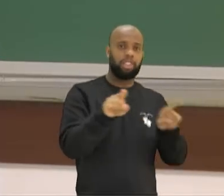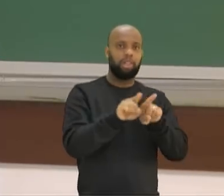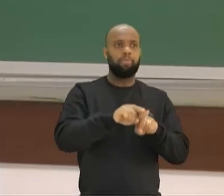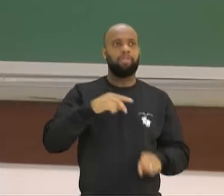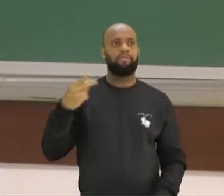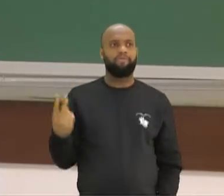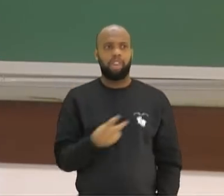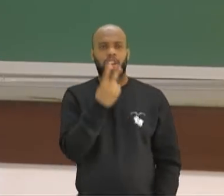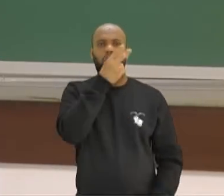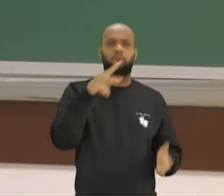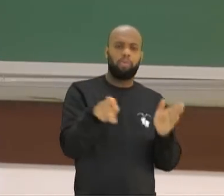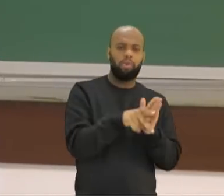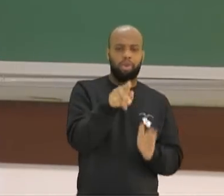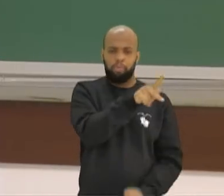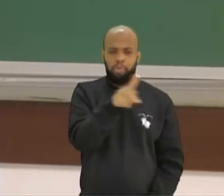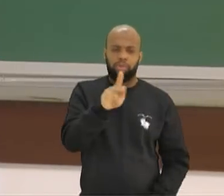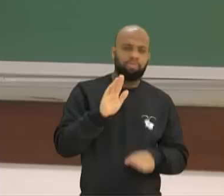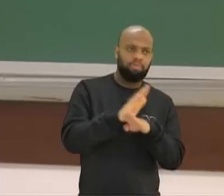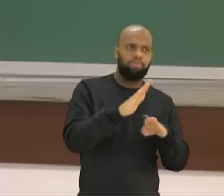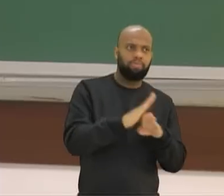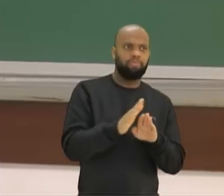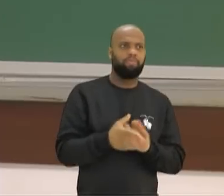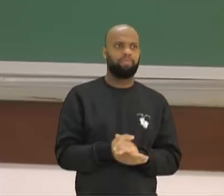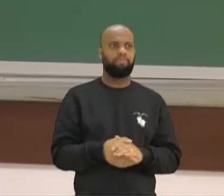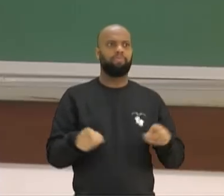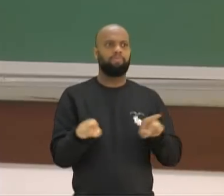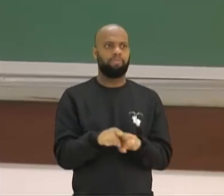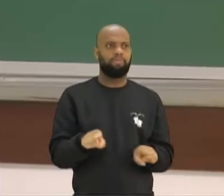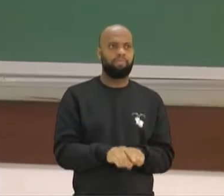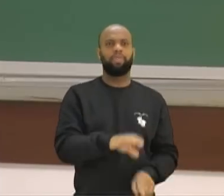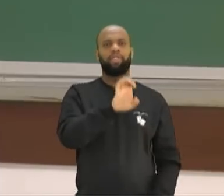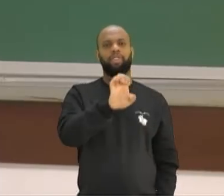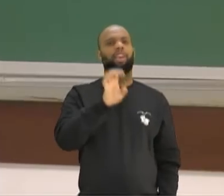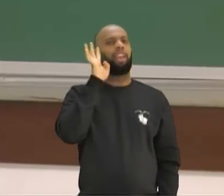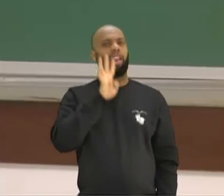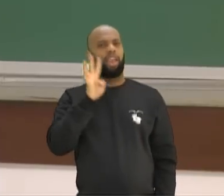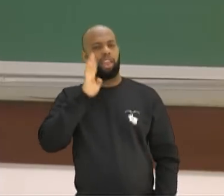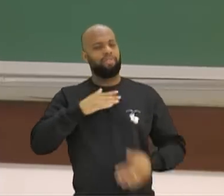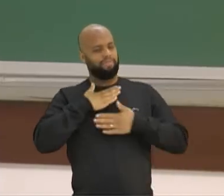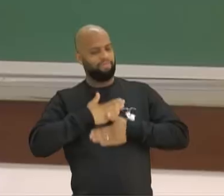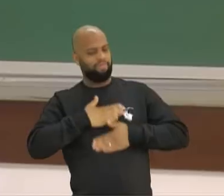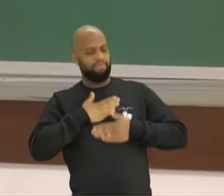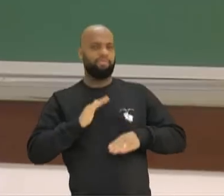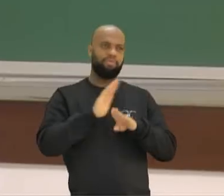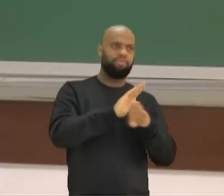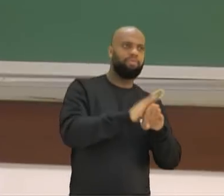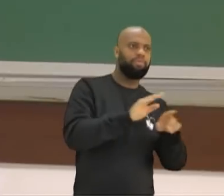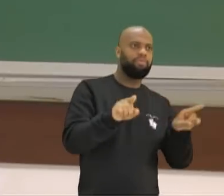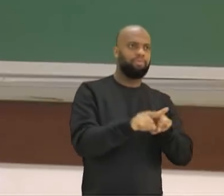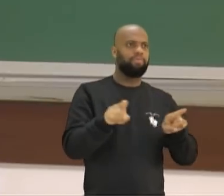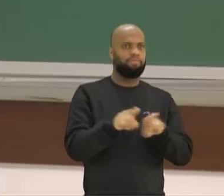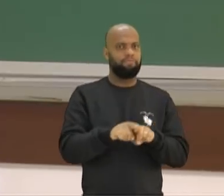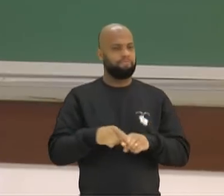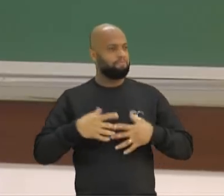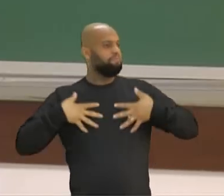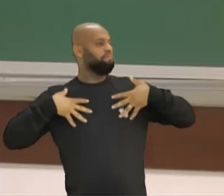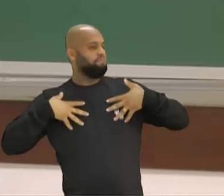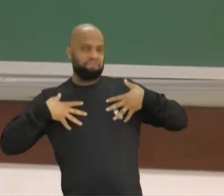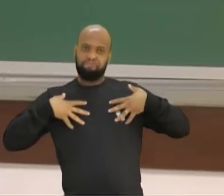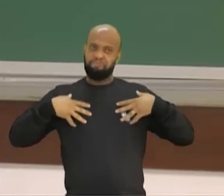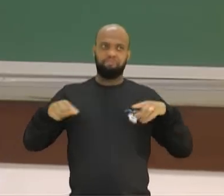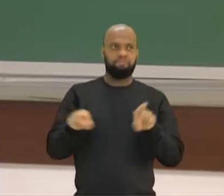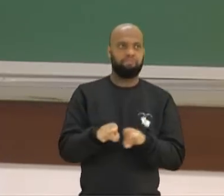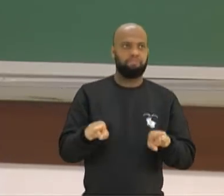professores, de quem está ajudando. Enjoy helping children, é legal, é divertido você conseguir poder ajudar. Enthusiastic